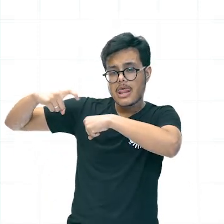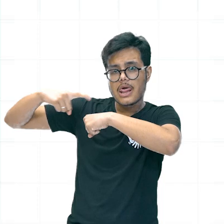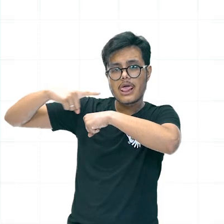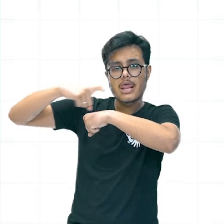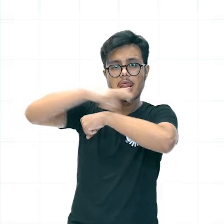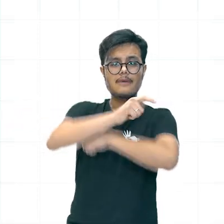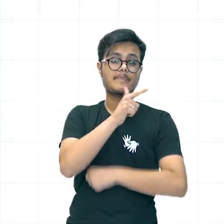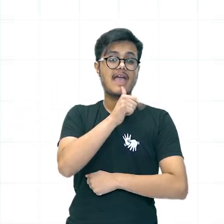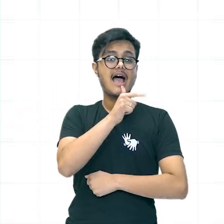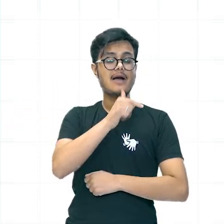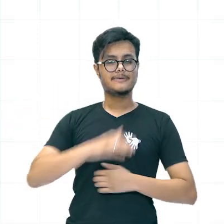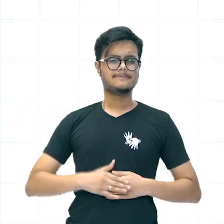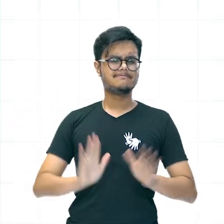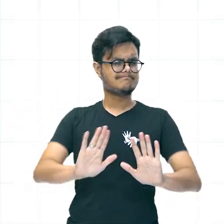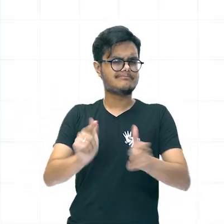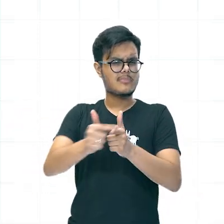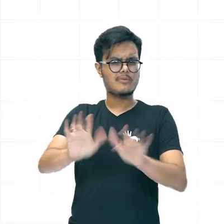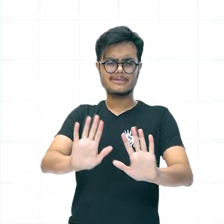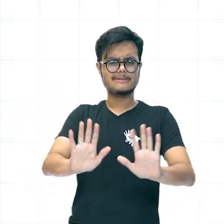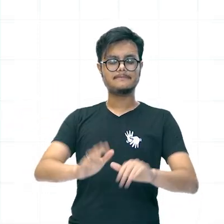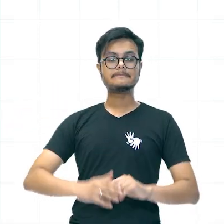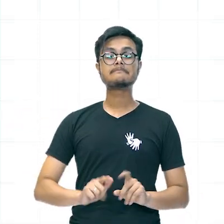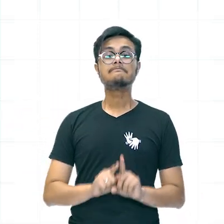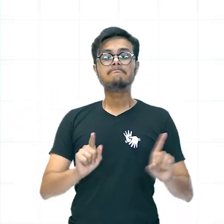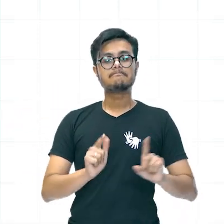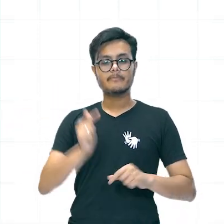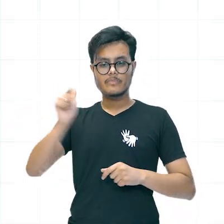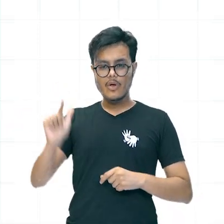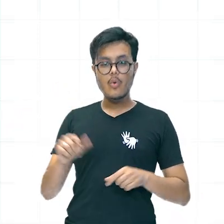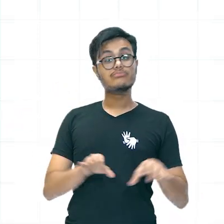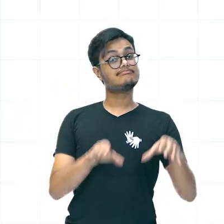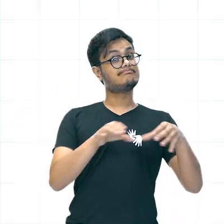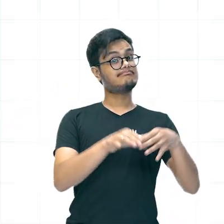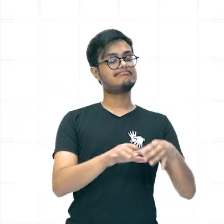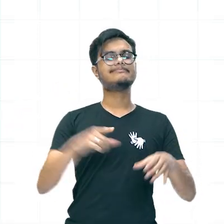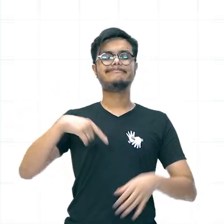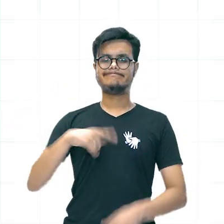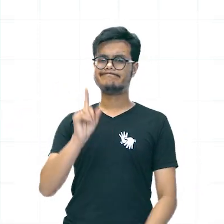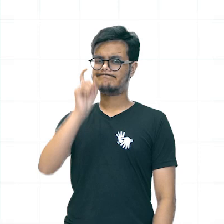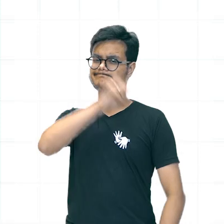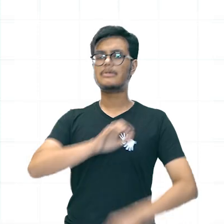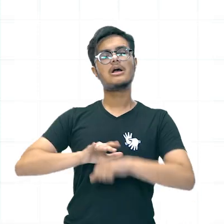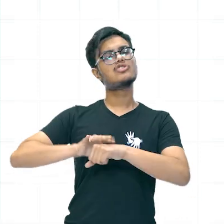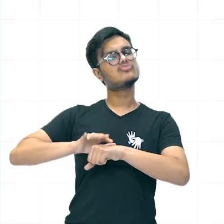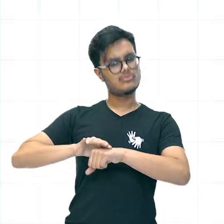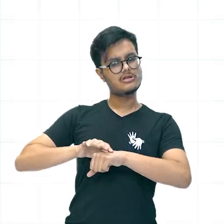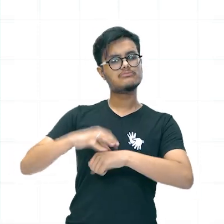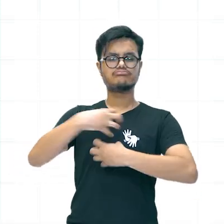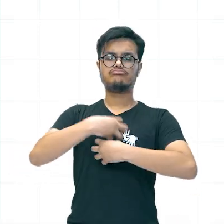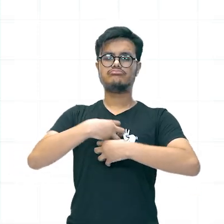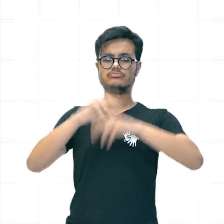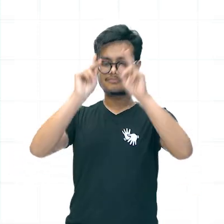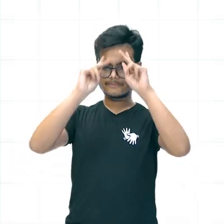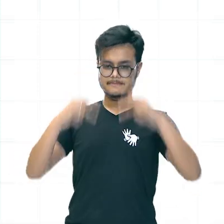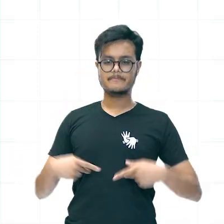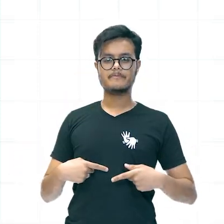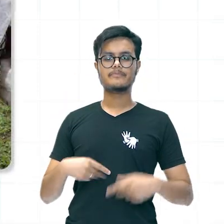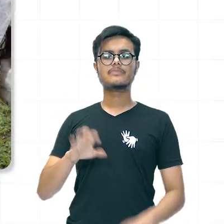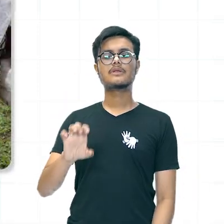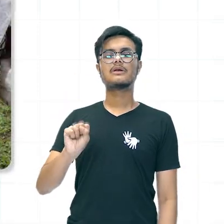água. Ele não vai fazer nenhum mal, mas a gente tem aí outros exemplares desse grupo que podem causar doenças nos seres humanos. É o caso